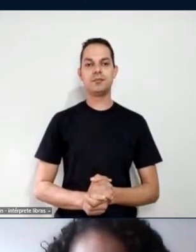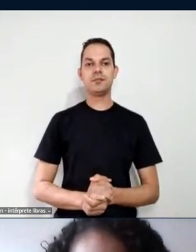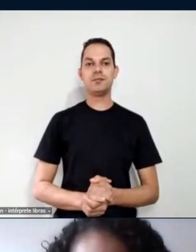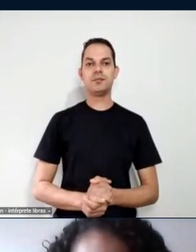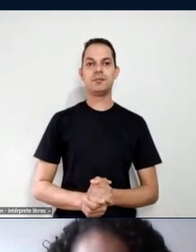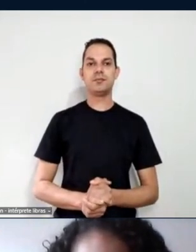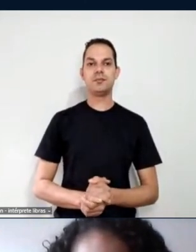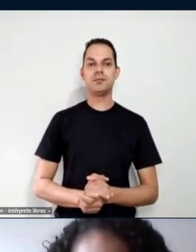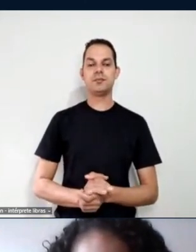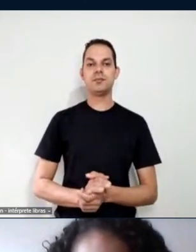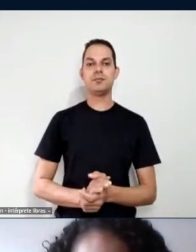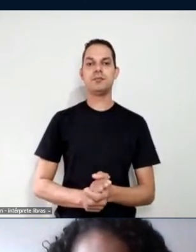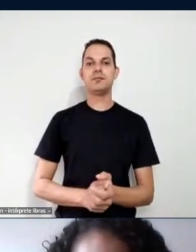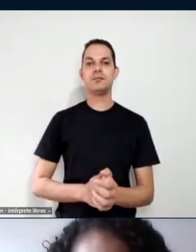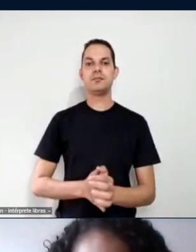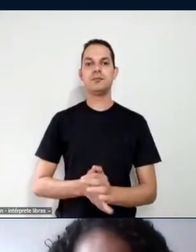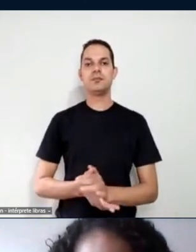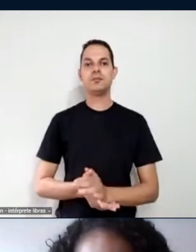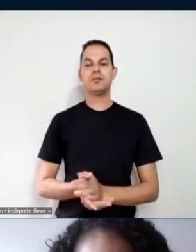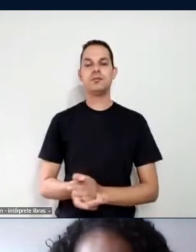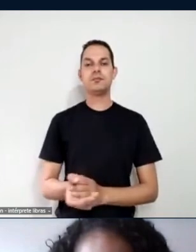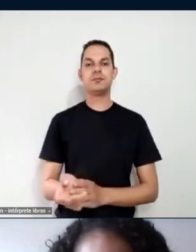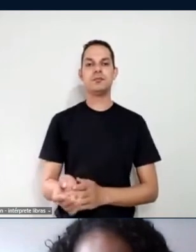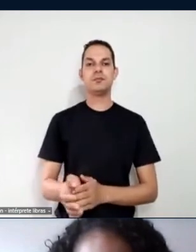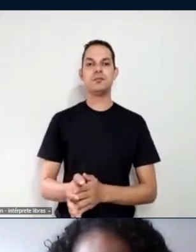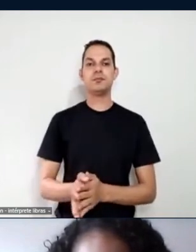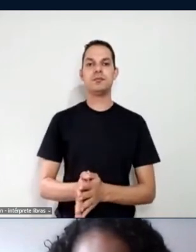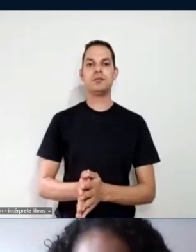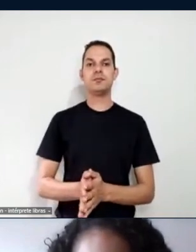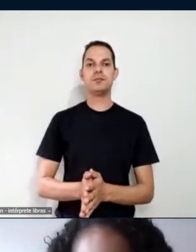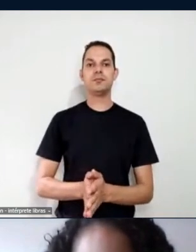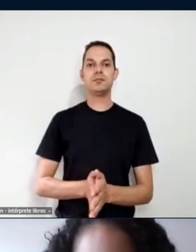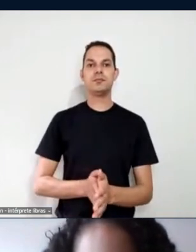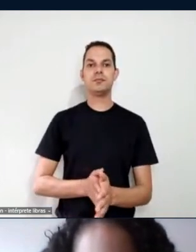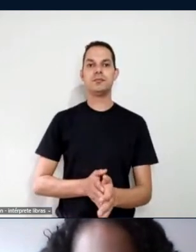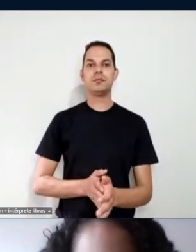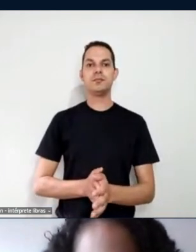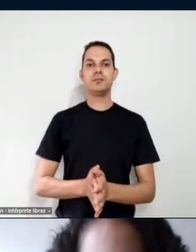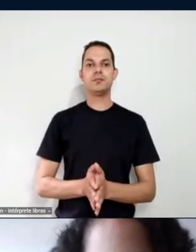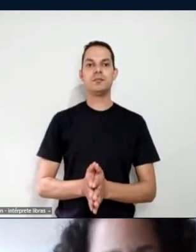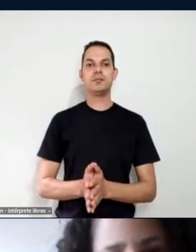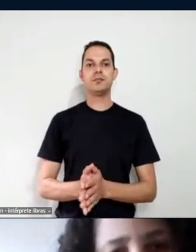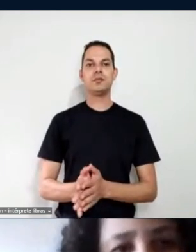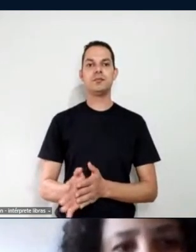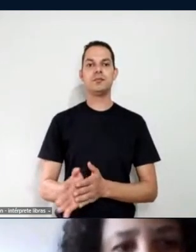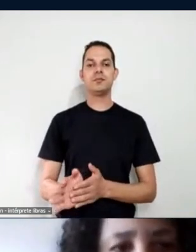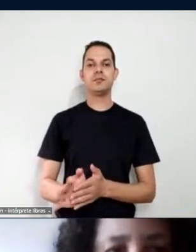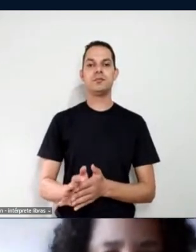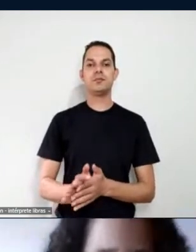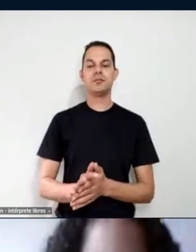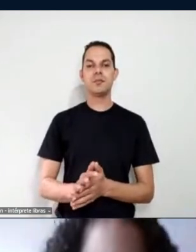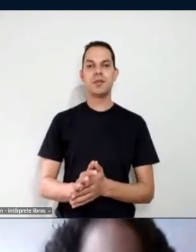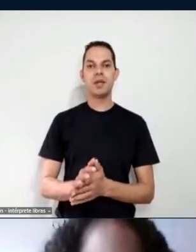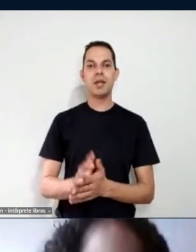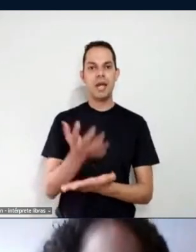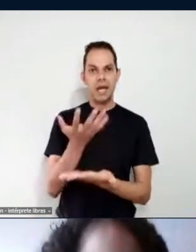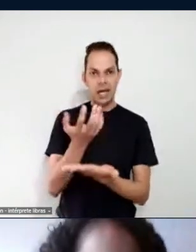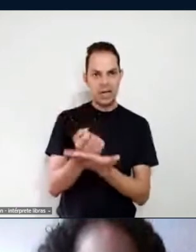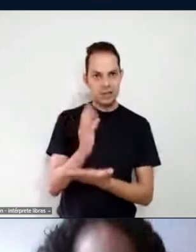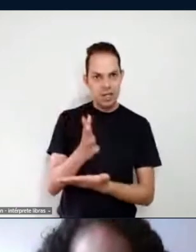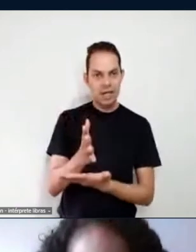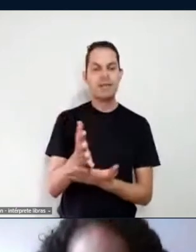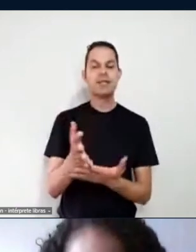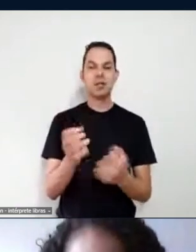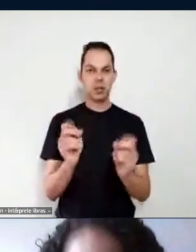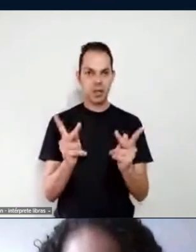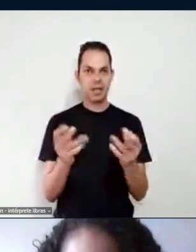Célia aqui, né Célia? Bom, a